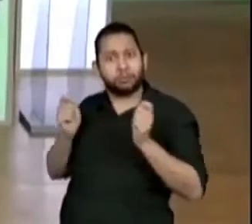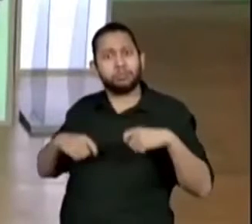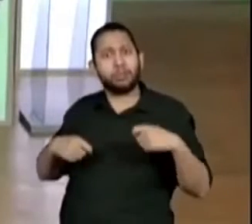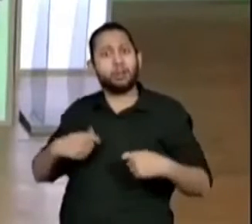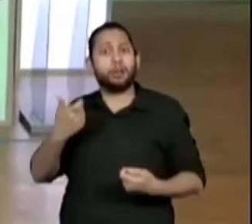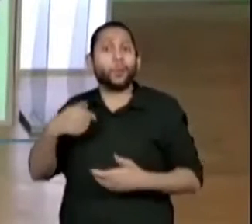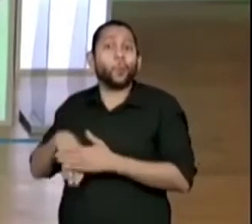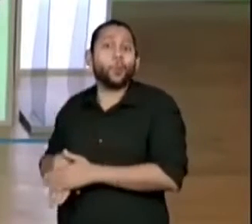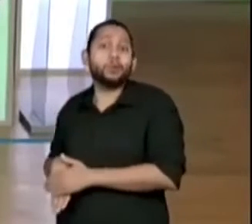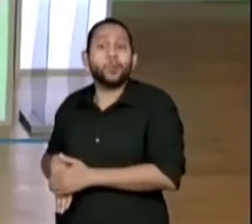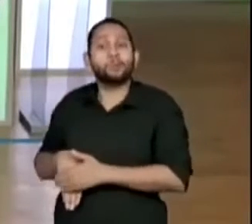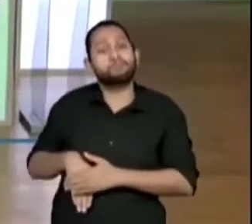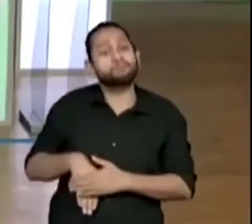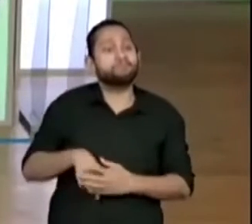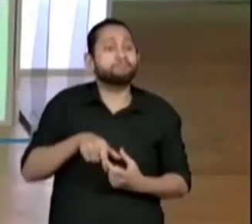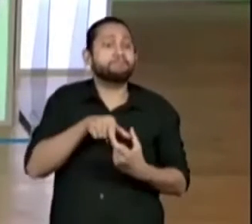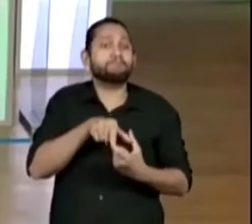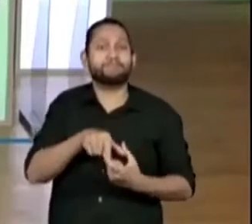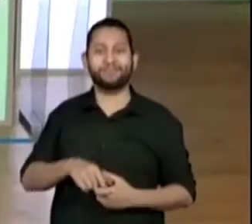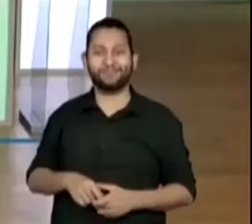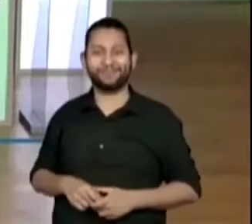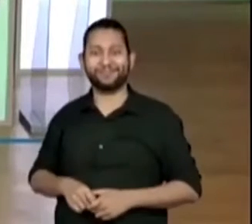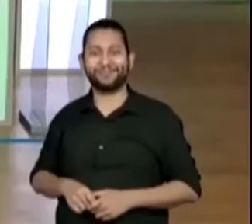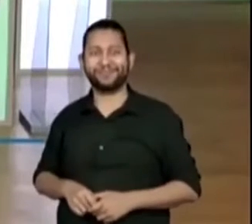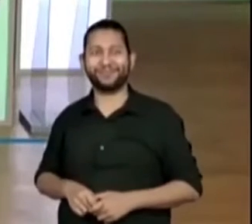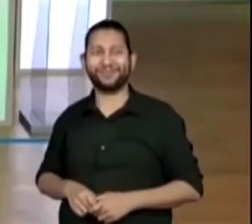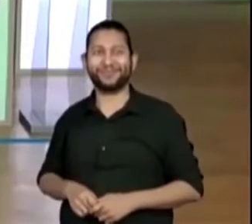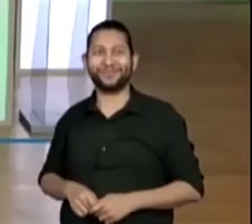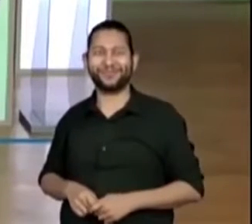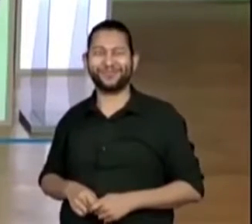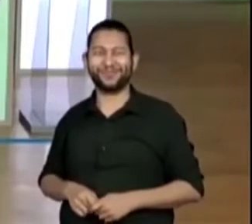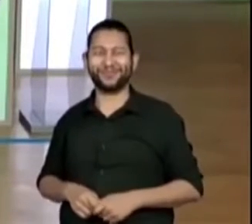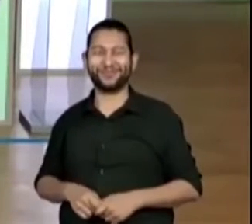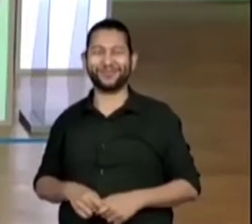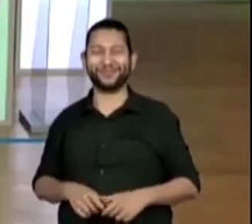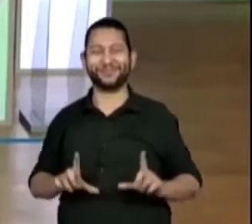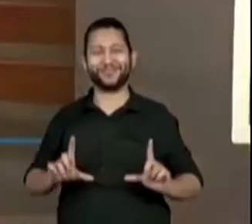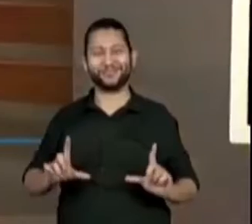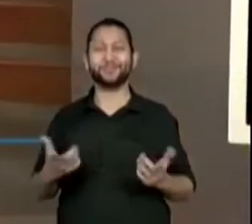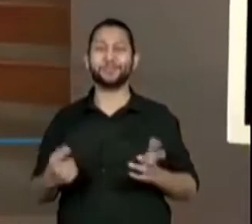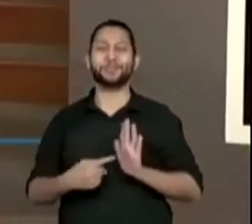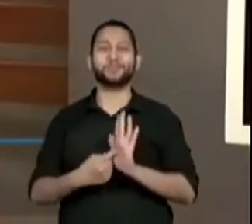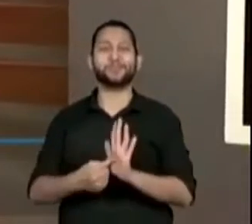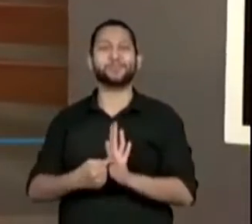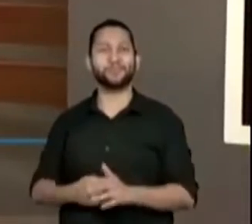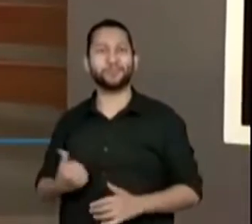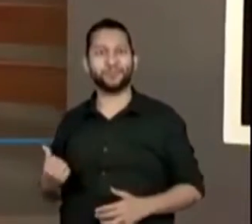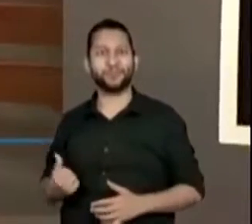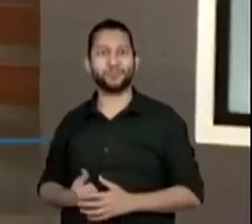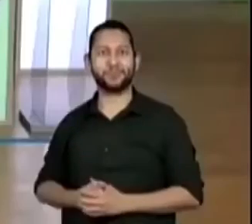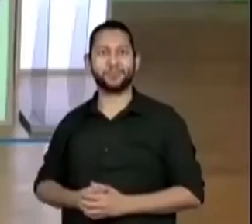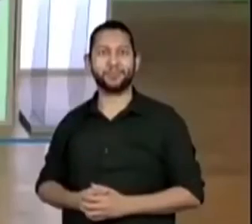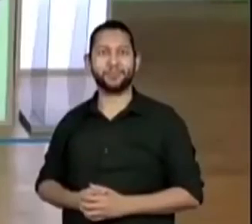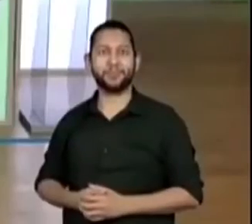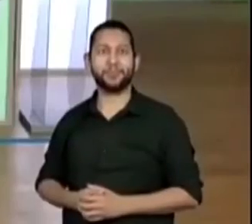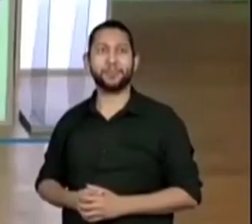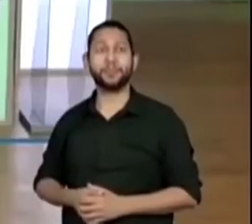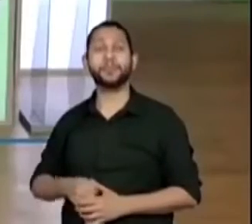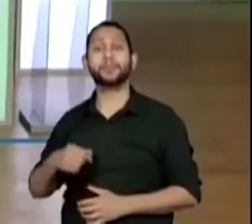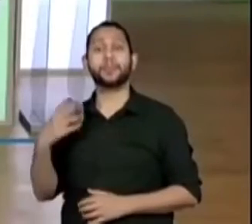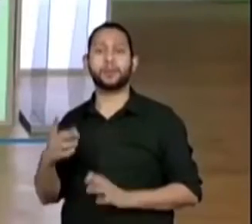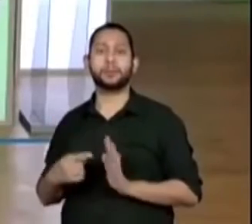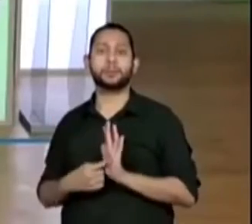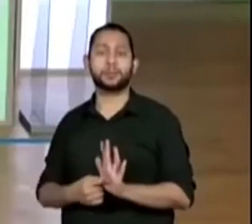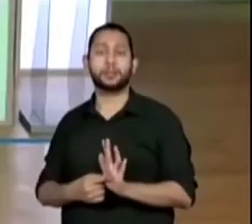Entendeu? Aí eu trouxe ela. No caso é isso, tá? E a gente vai usar ela, tá, Pro? Tá bom. Então tá. Então eu vou mostrar